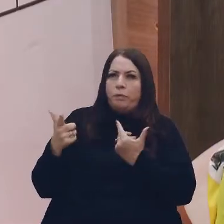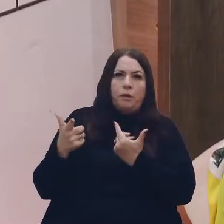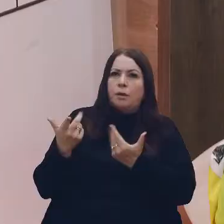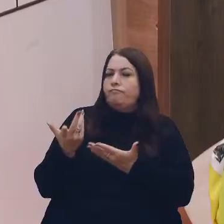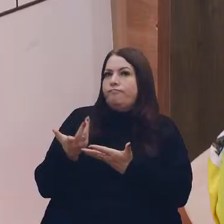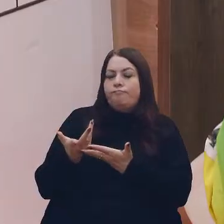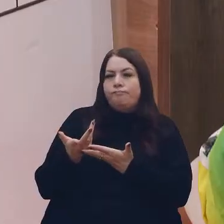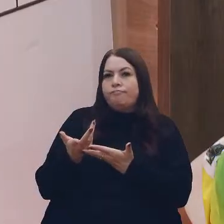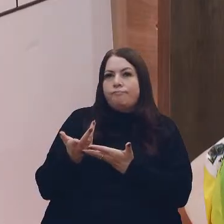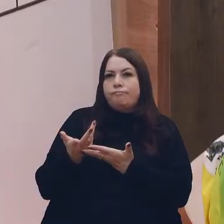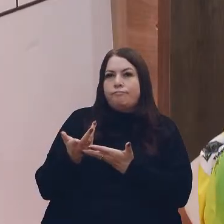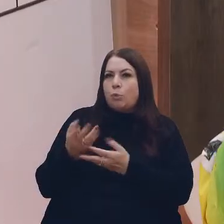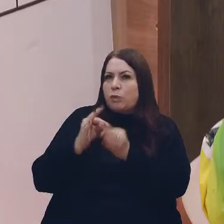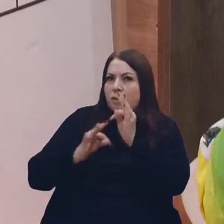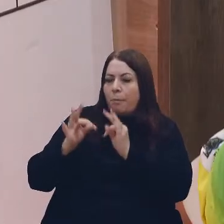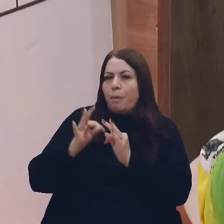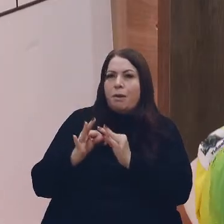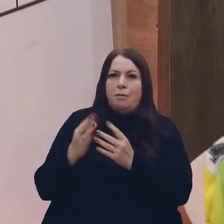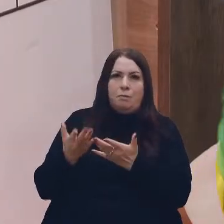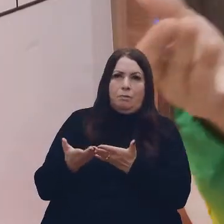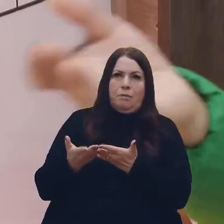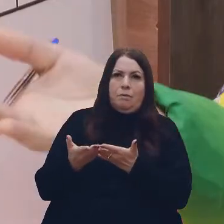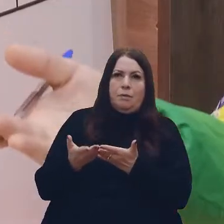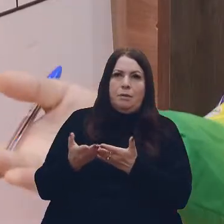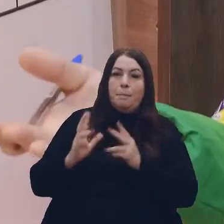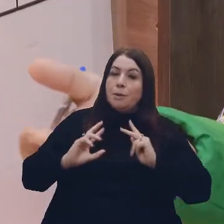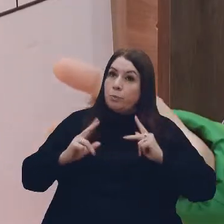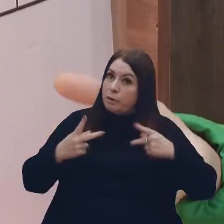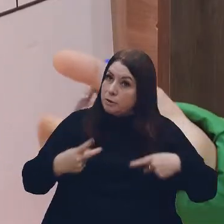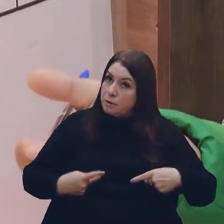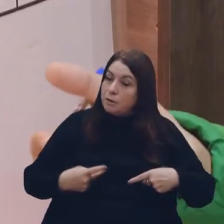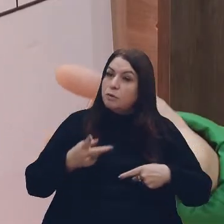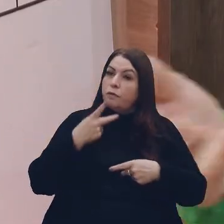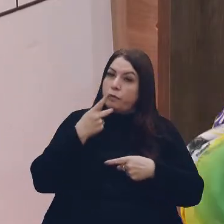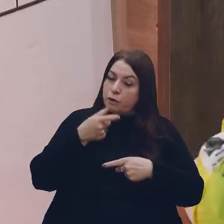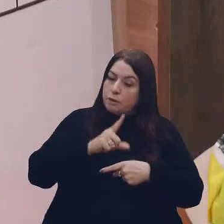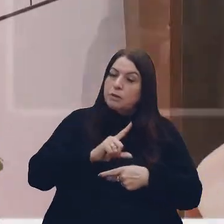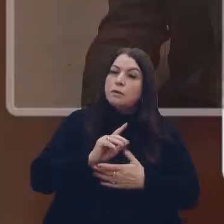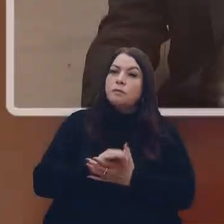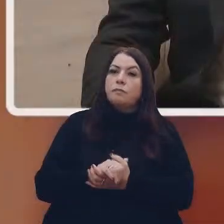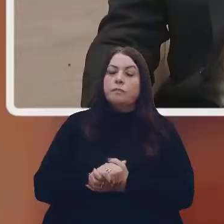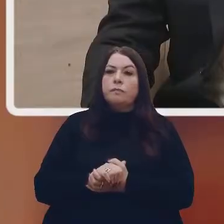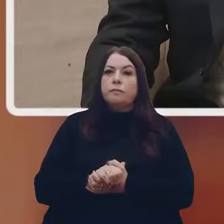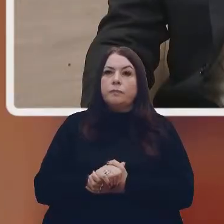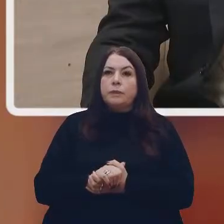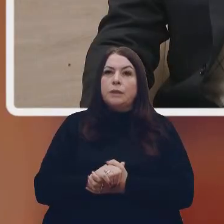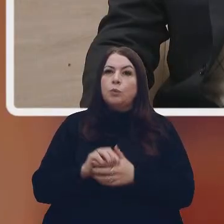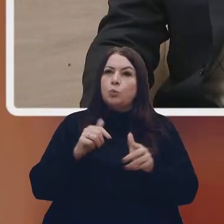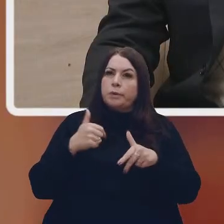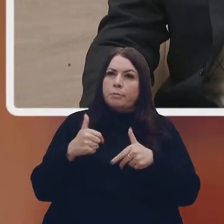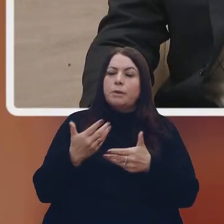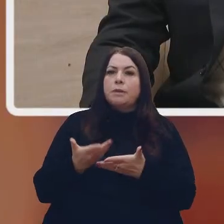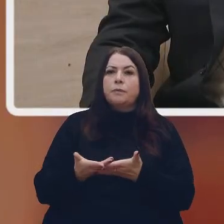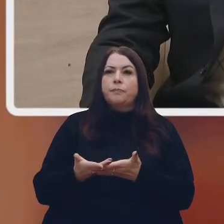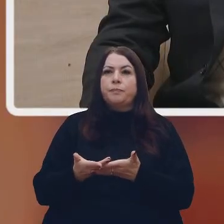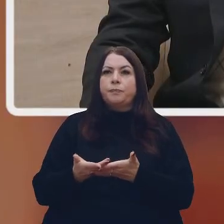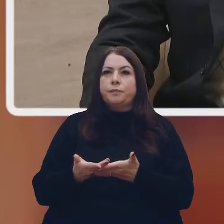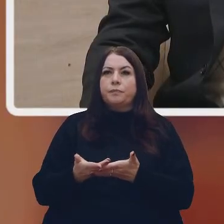assim um tratamento mais humanizado, como tu bem disseste, né? Um trabalho